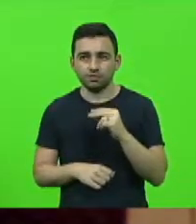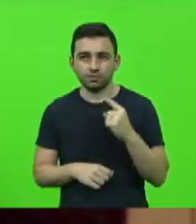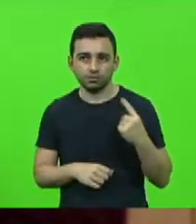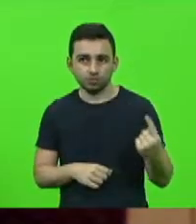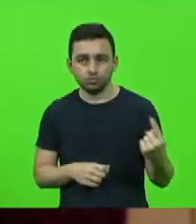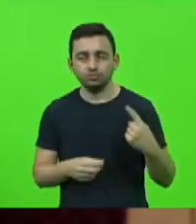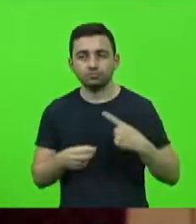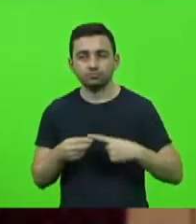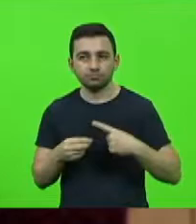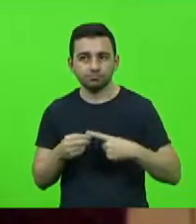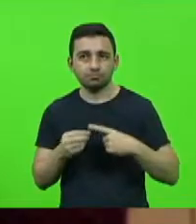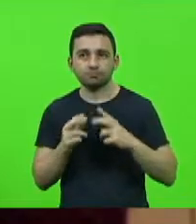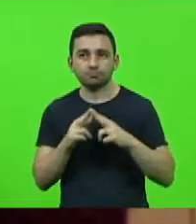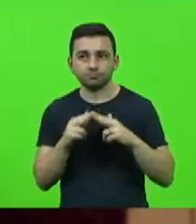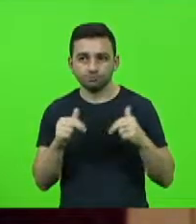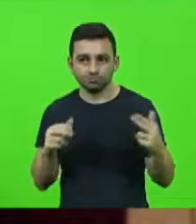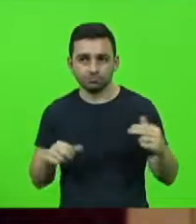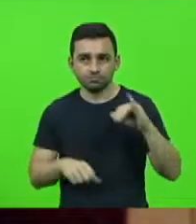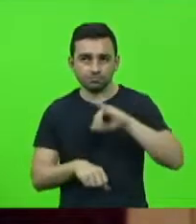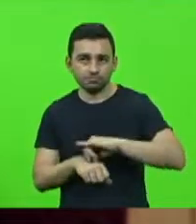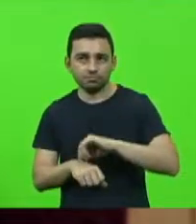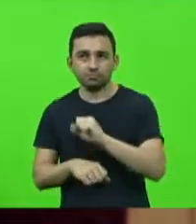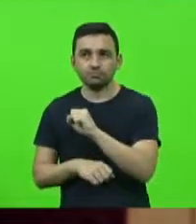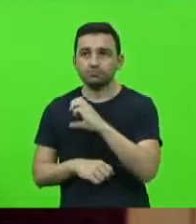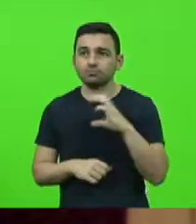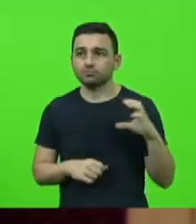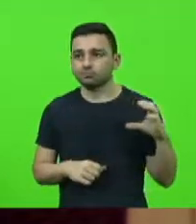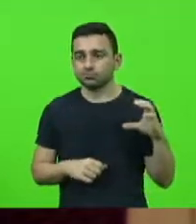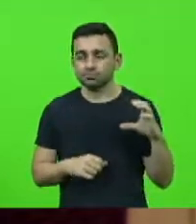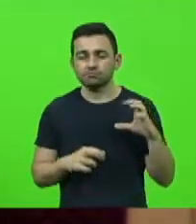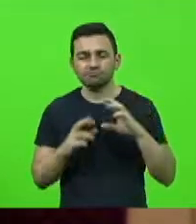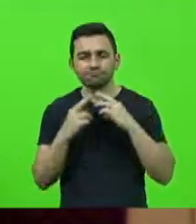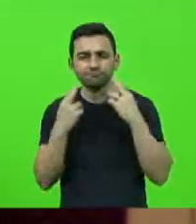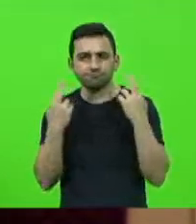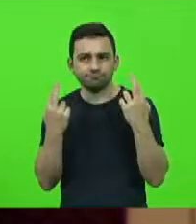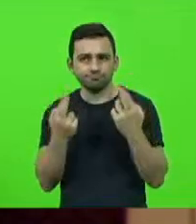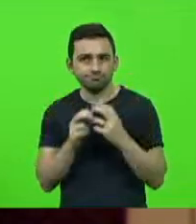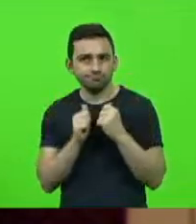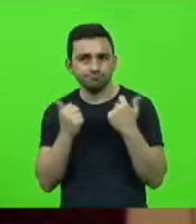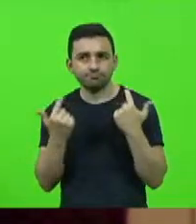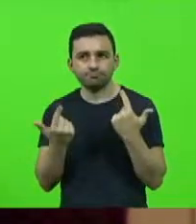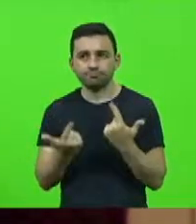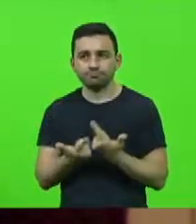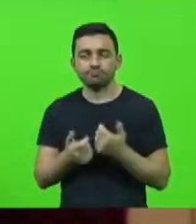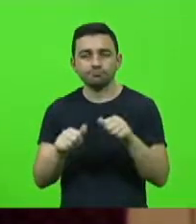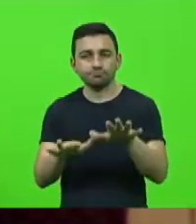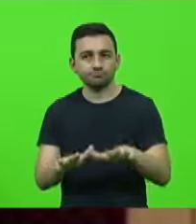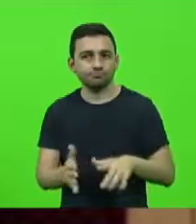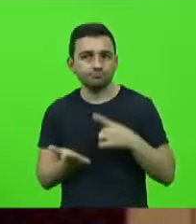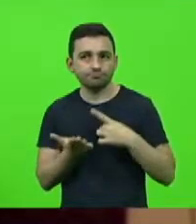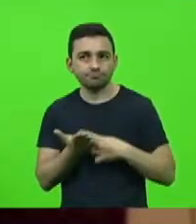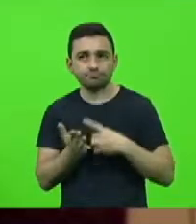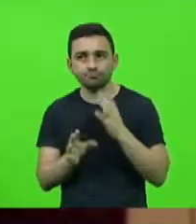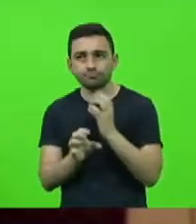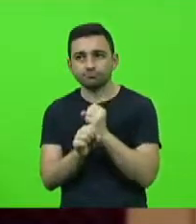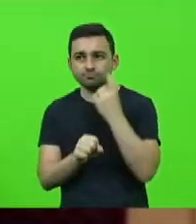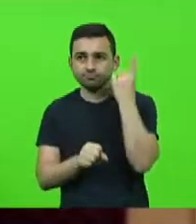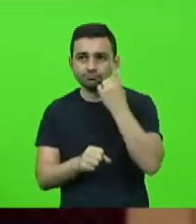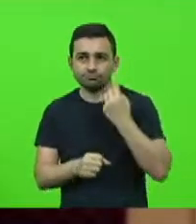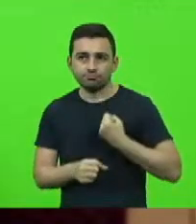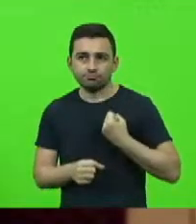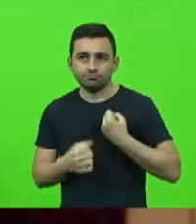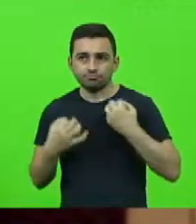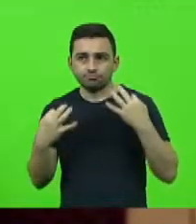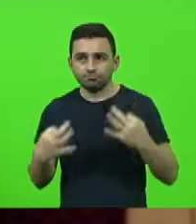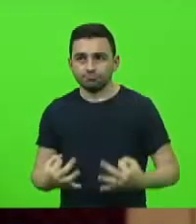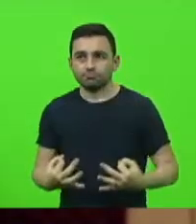de Florianópolis, capital do Estado de Santa Catarina, reuniu-se a Assembleia Legislativa em sessão ordinária. Havendo quórum regimental, o senhor presidente